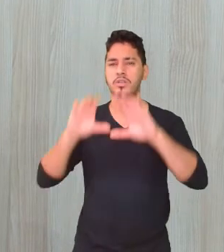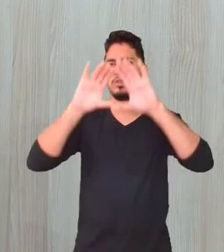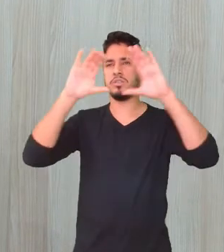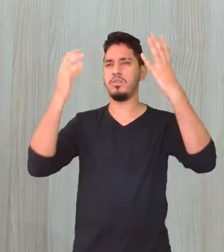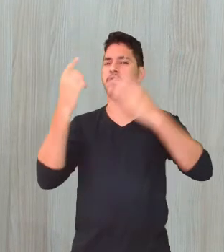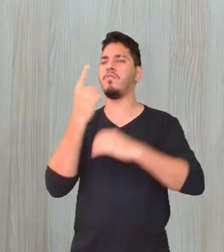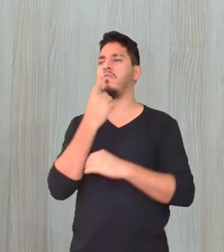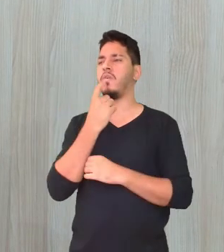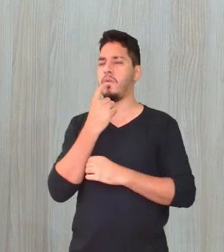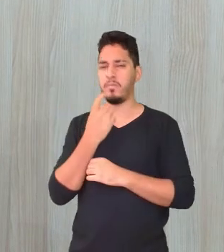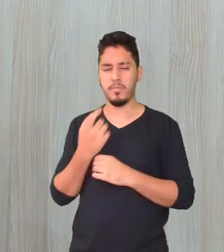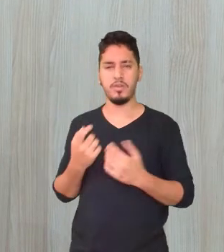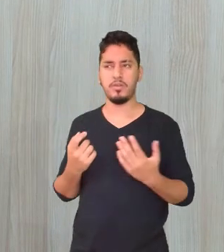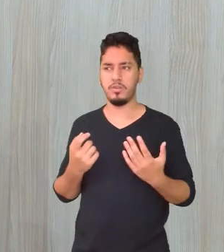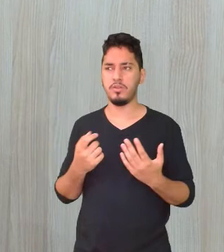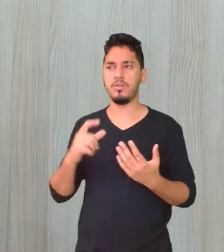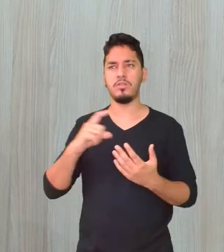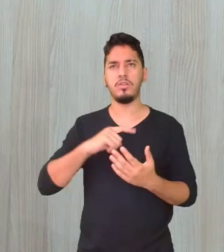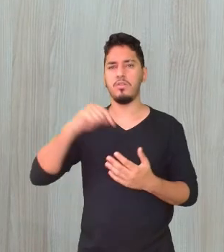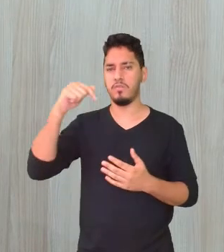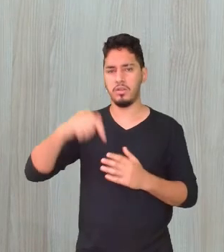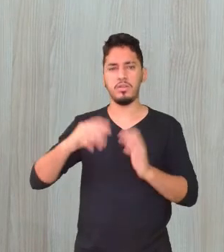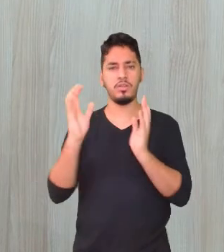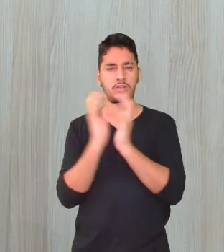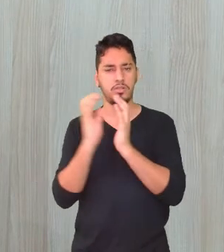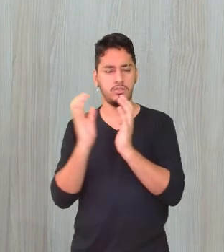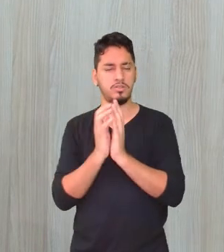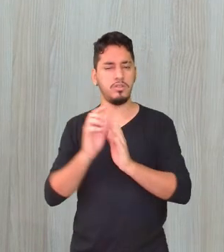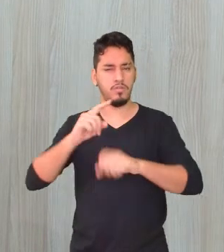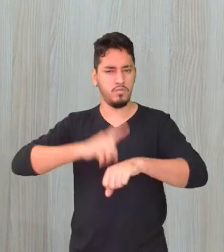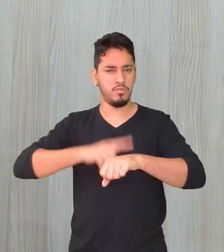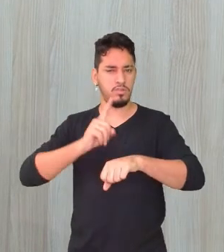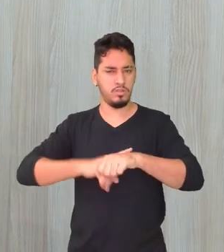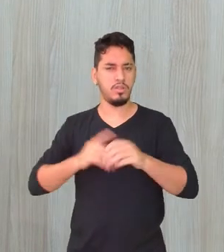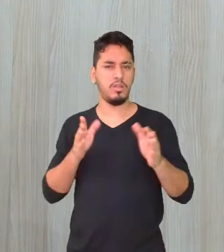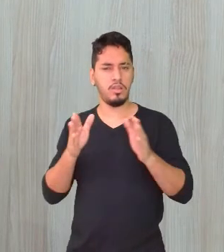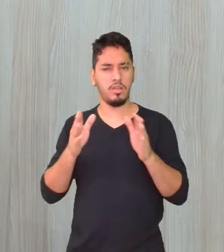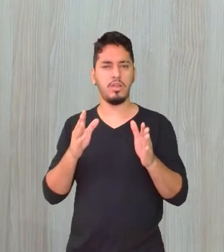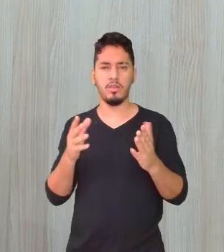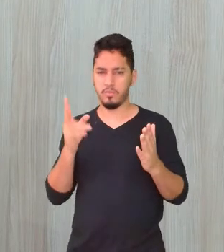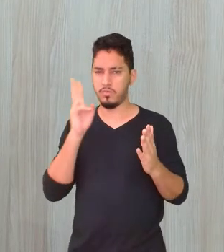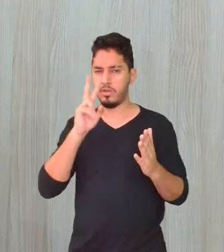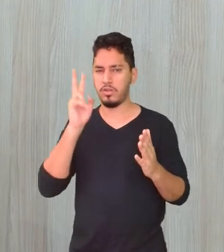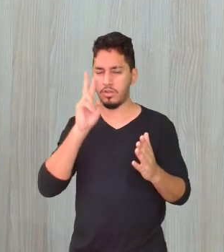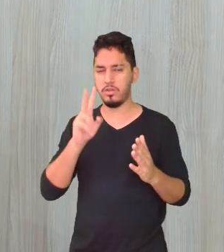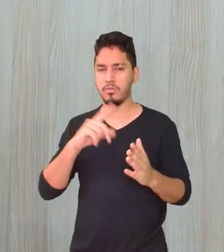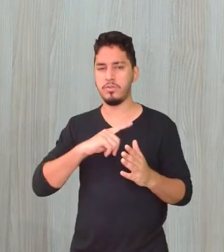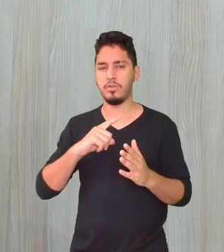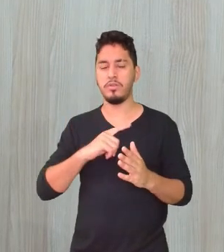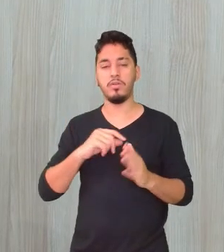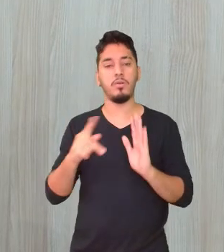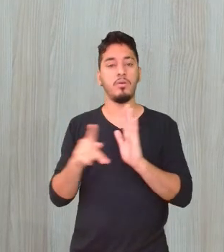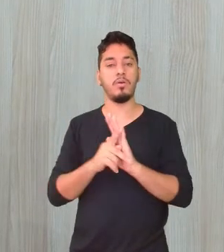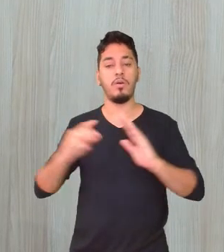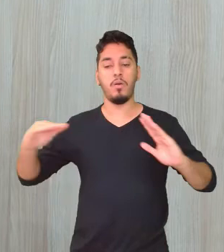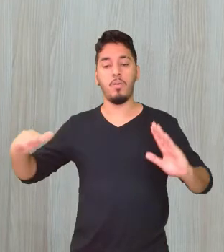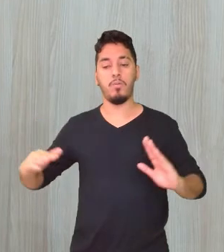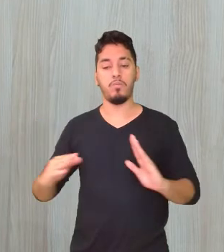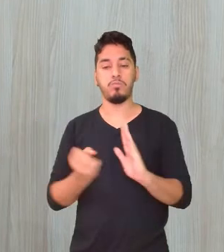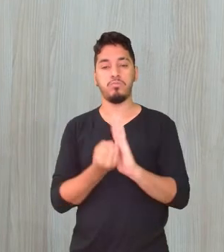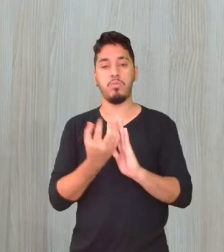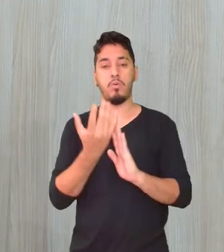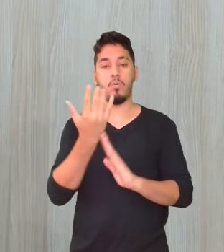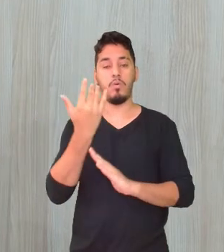vermelho. Isso, que foi justamente... Que teve aqui também em Recife um tempo, né? Exatamente, porque a gente teve uma atividade Boa. vulcânica Exato. na ilha